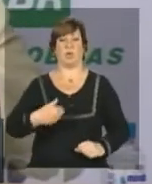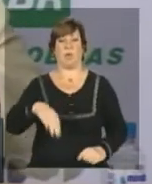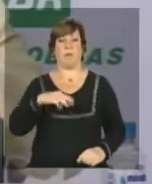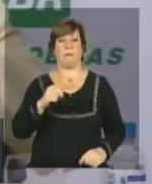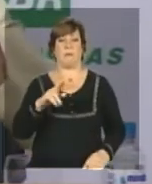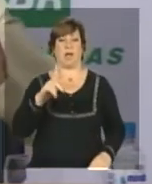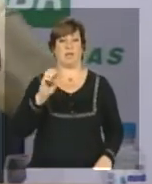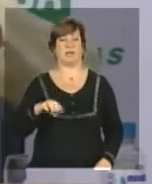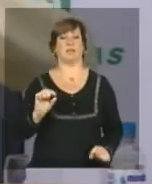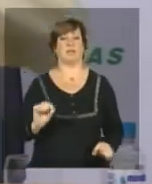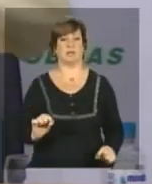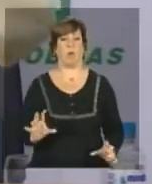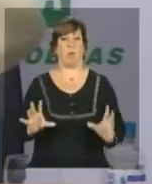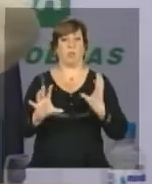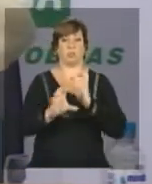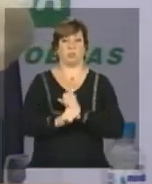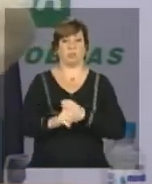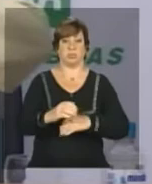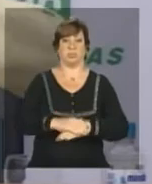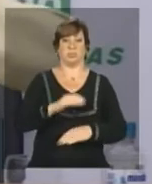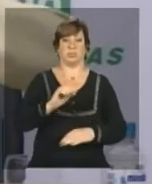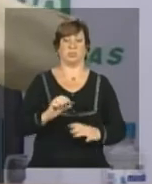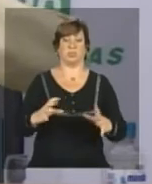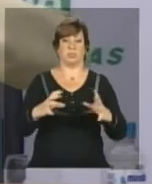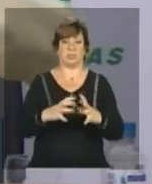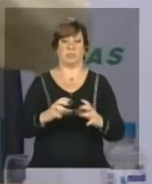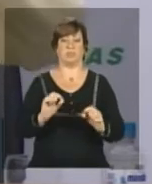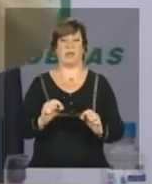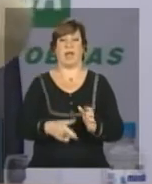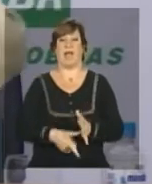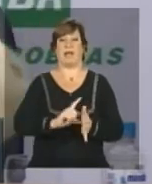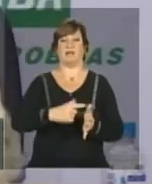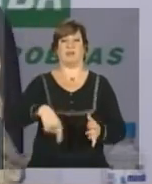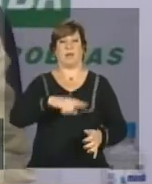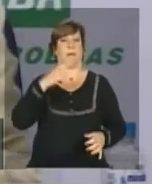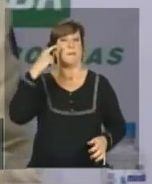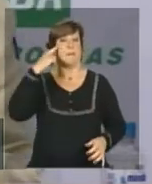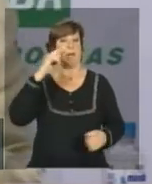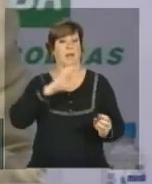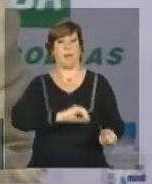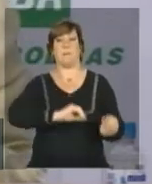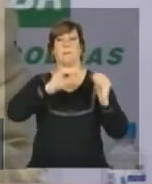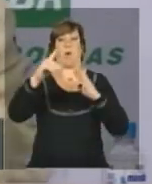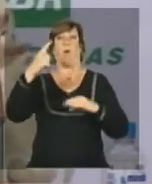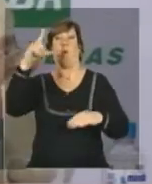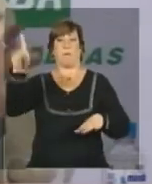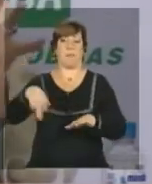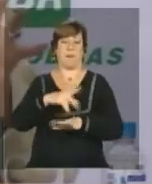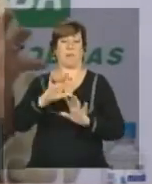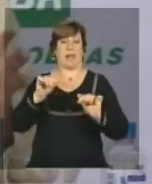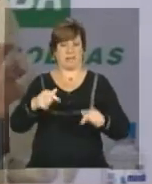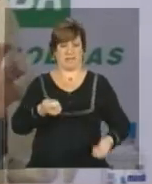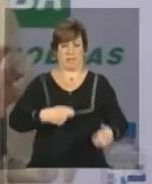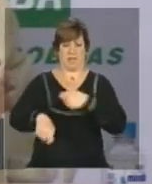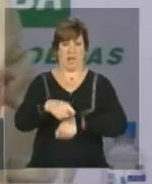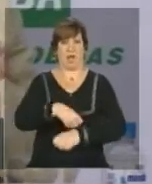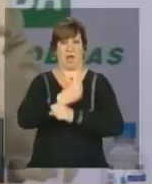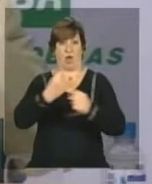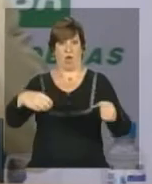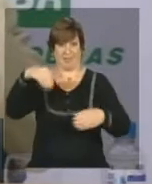margem aquele volume que antes pensávamos em colocar no exterior. Então, esse mercado grande